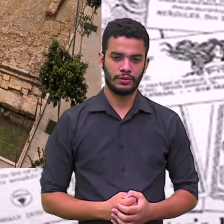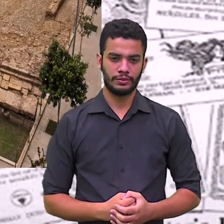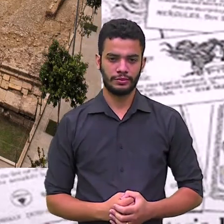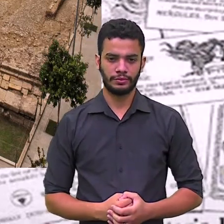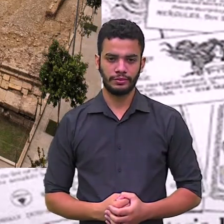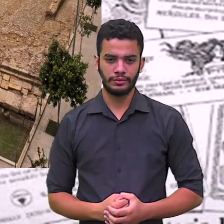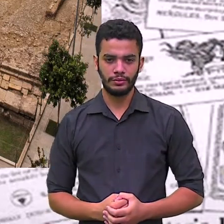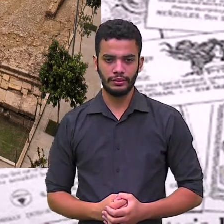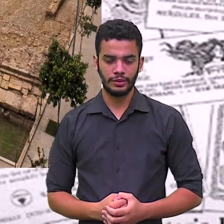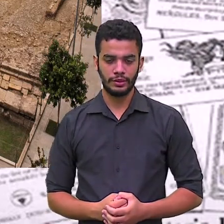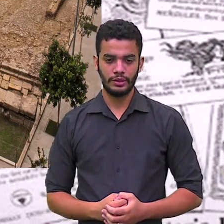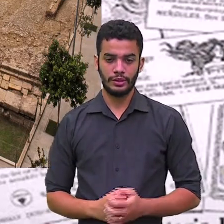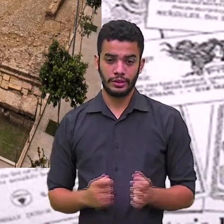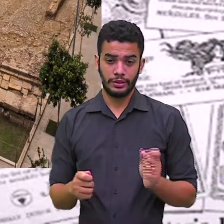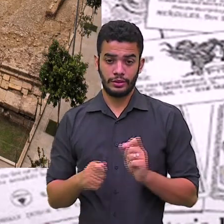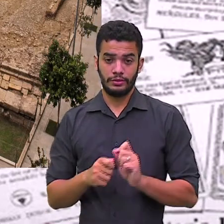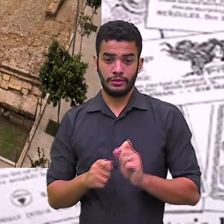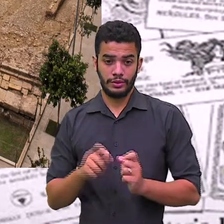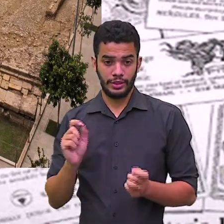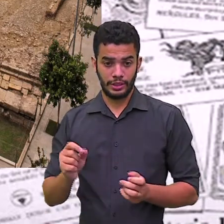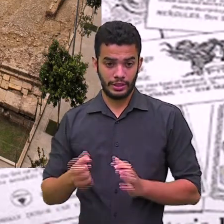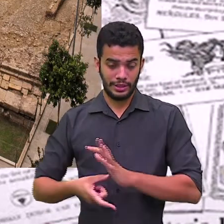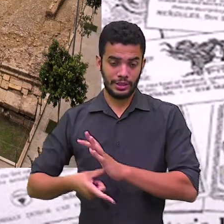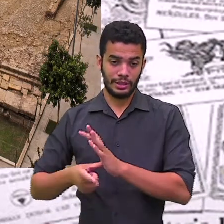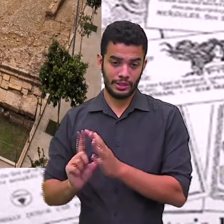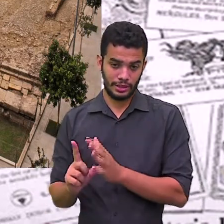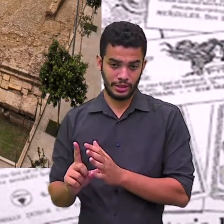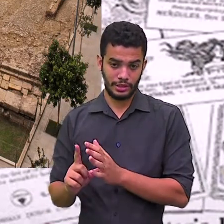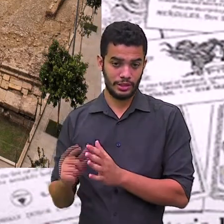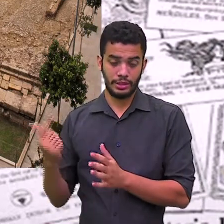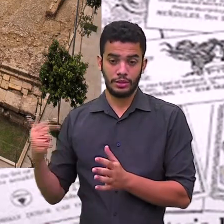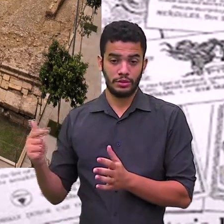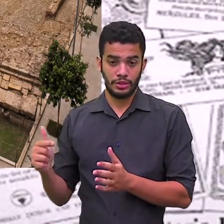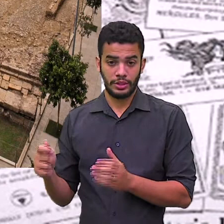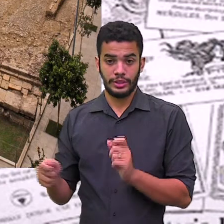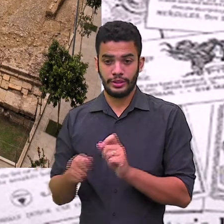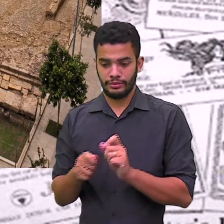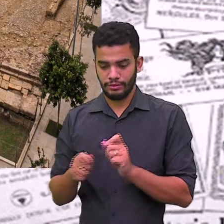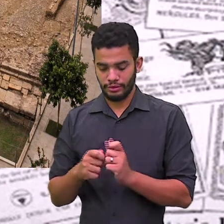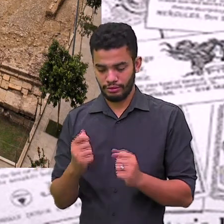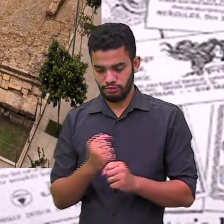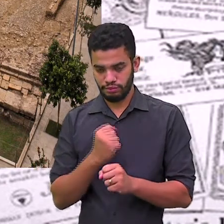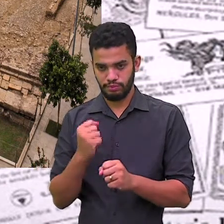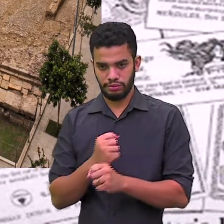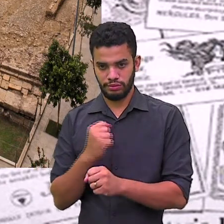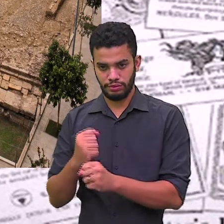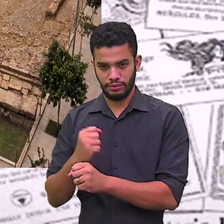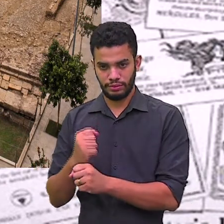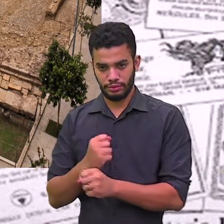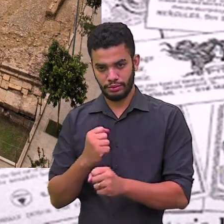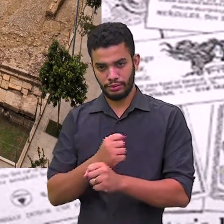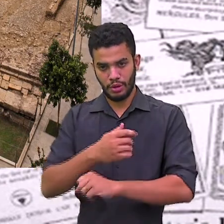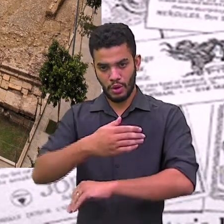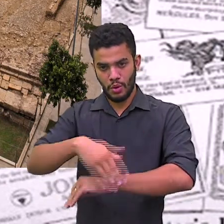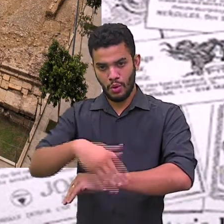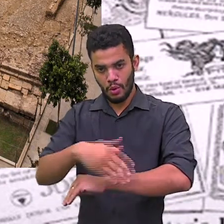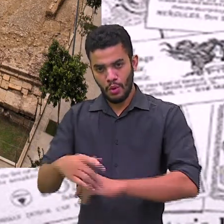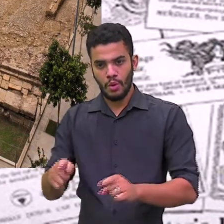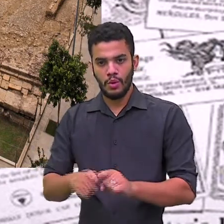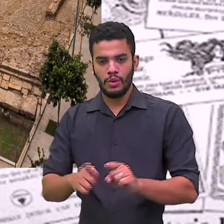essa reurbanização dessa zona portuária, né? Sofreu